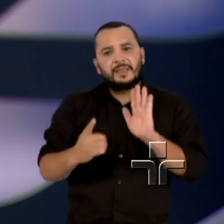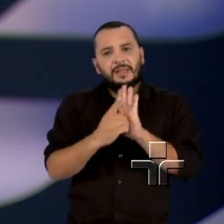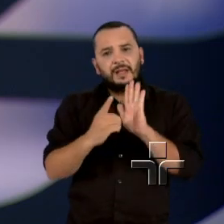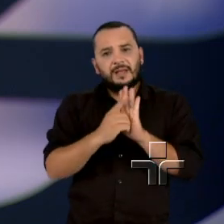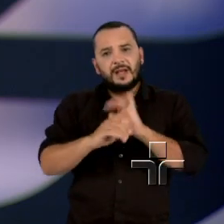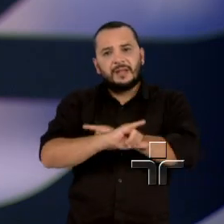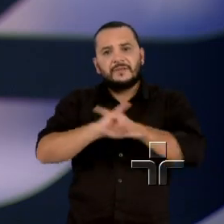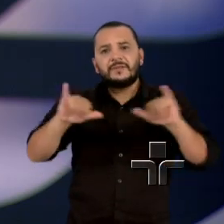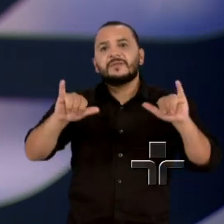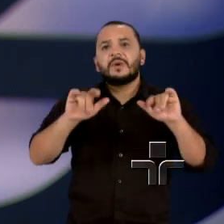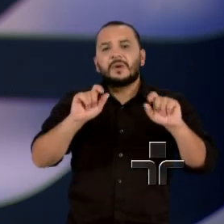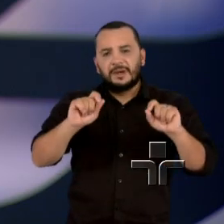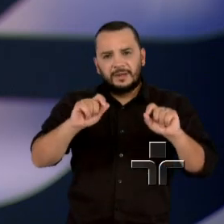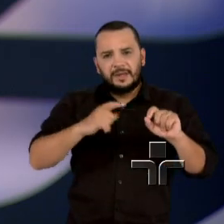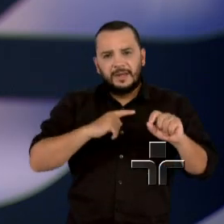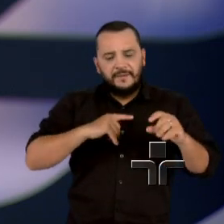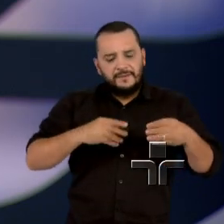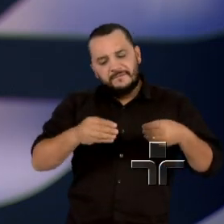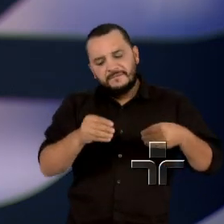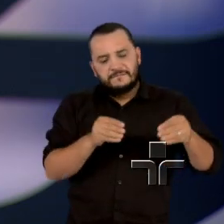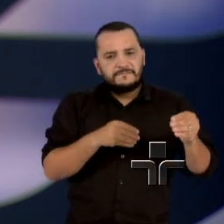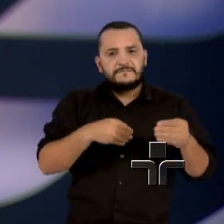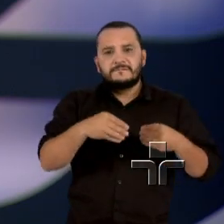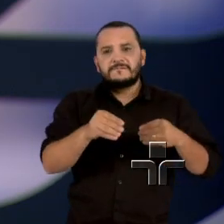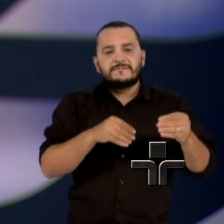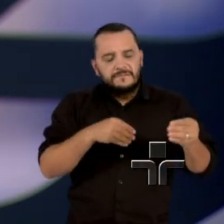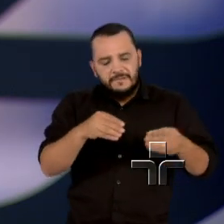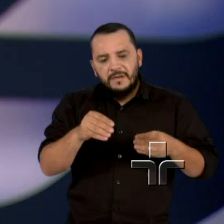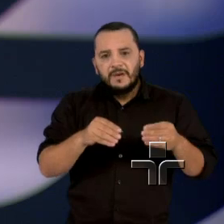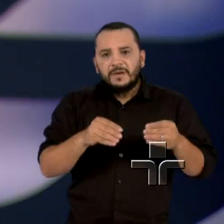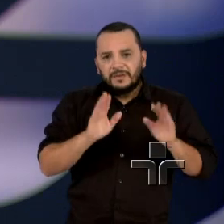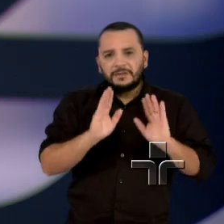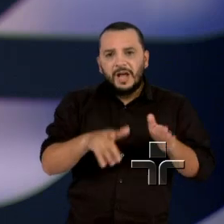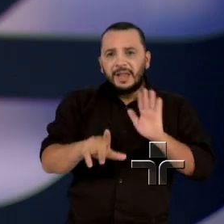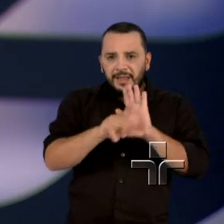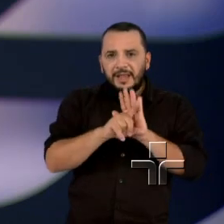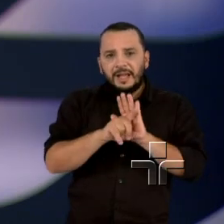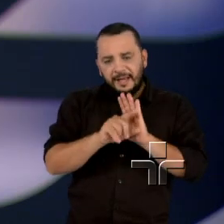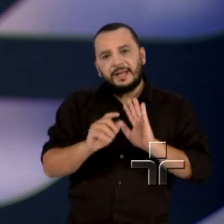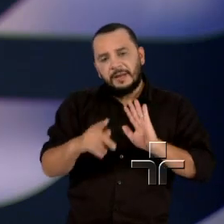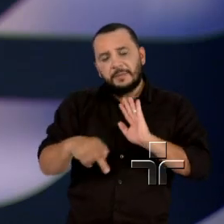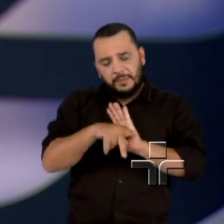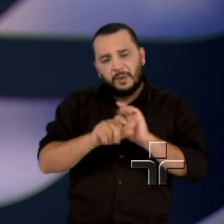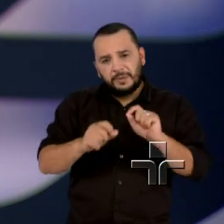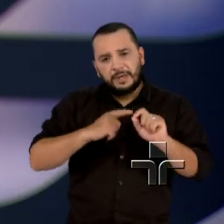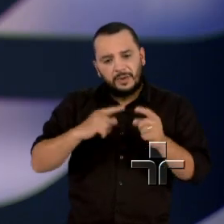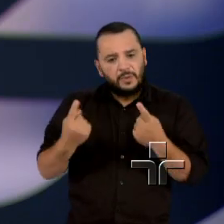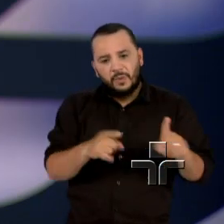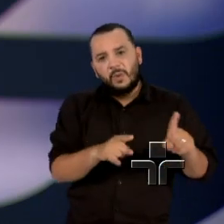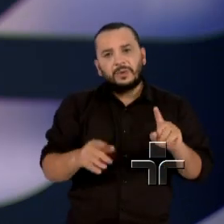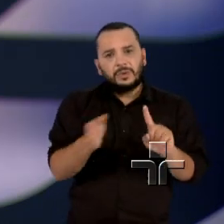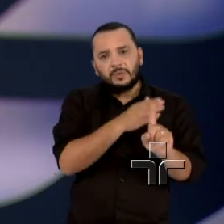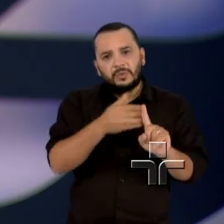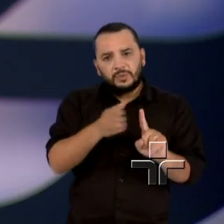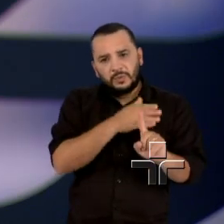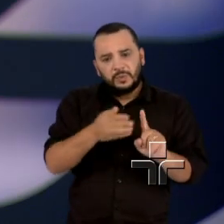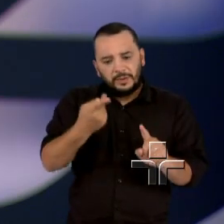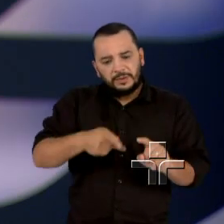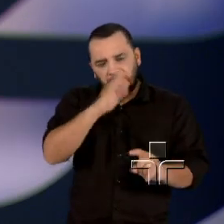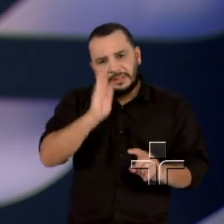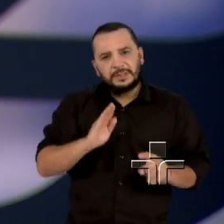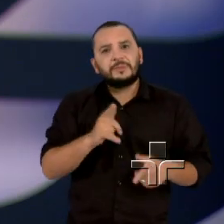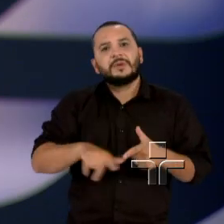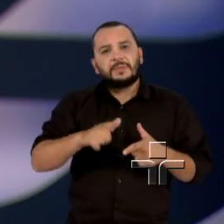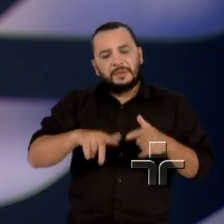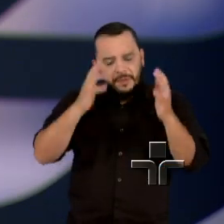que fragilizou o principal mecanismo de combate à tortura no Brasil, que é o Mecanismo Nacional de Combate e Prevenção à Tortura. Então, isso é muito